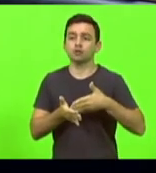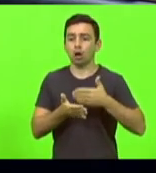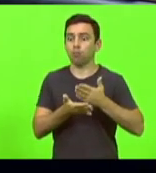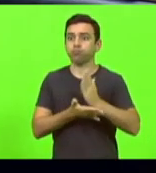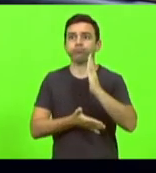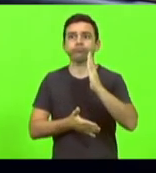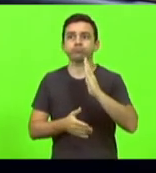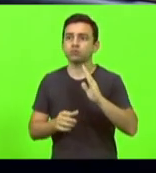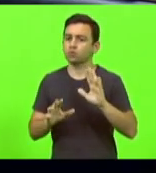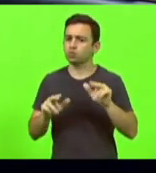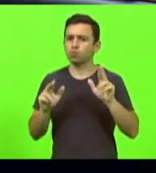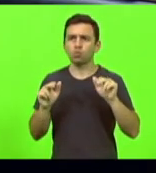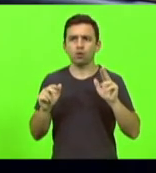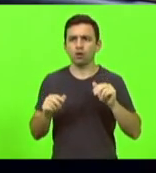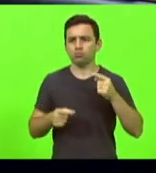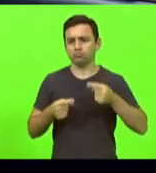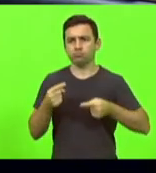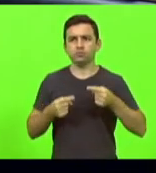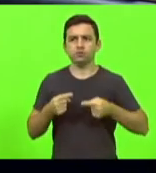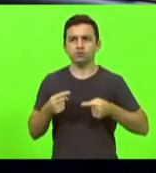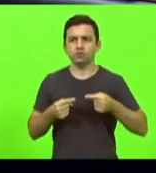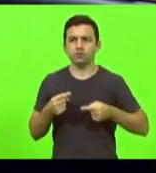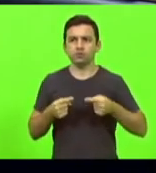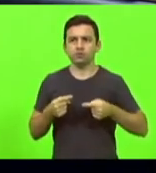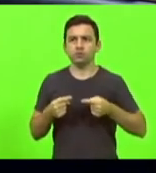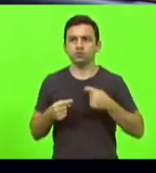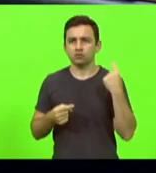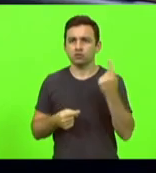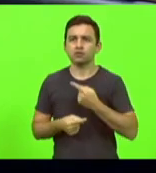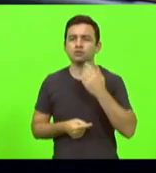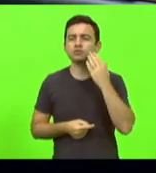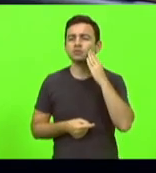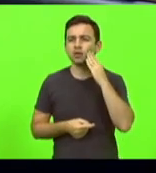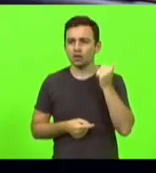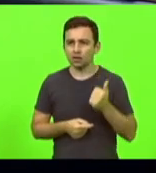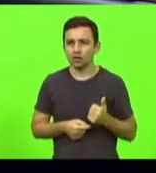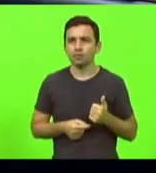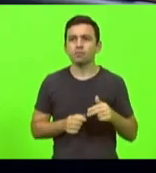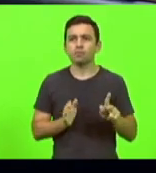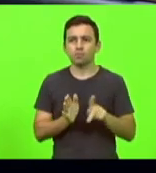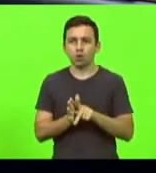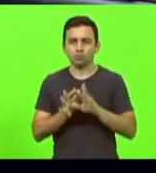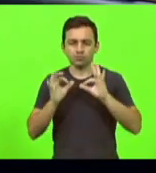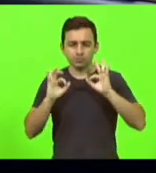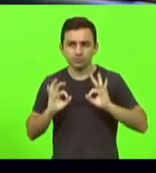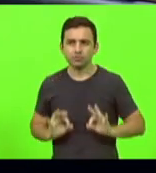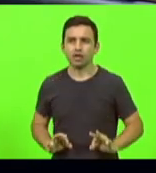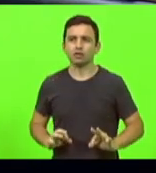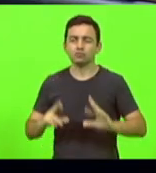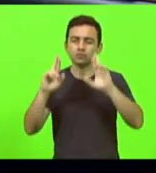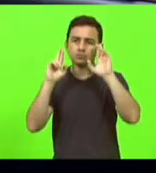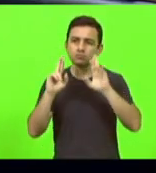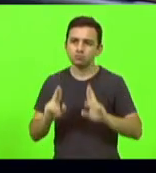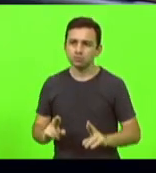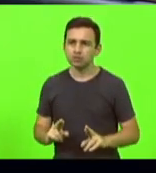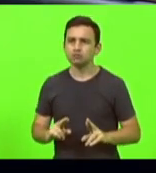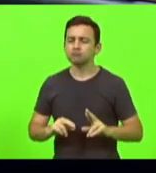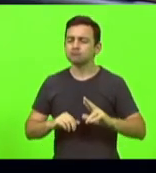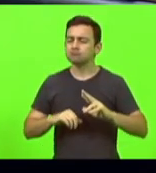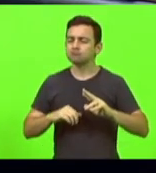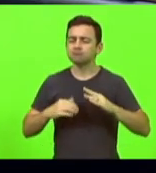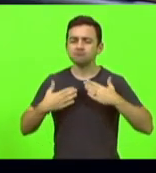da disputa política, daqueles limites que a gente tem que ter da civilidade, do respeito e da